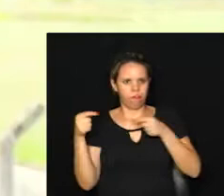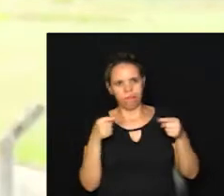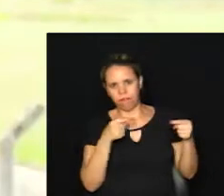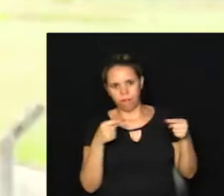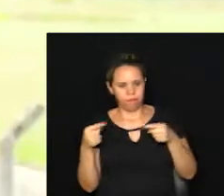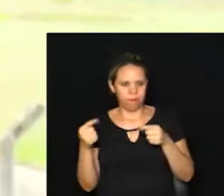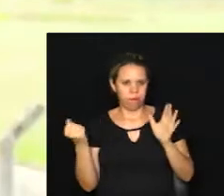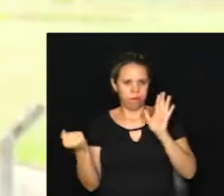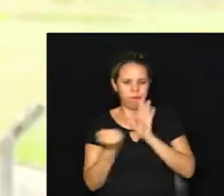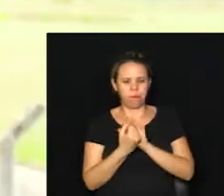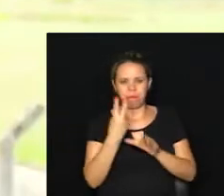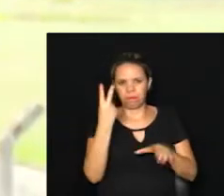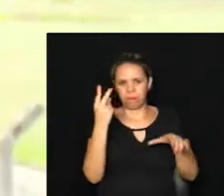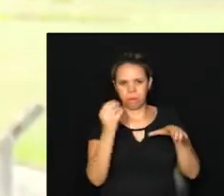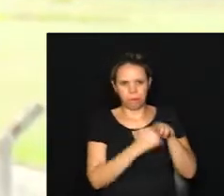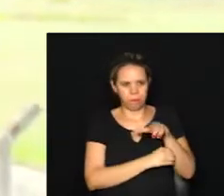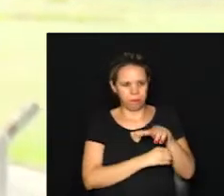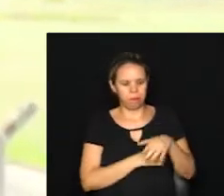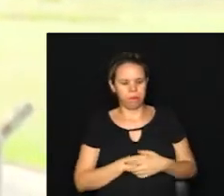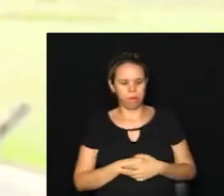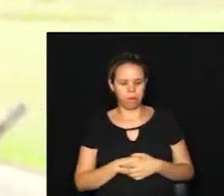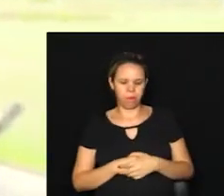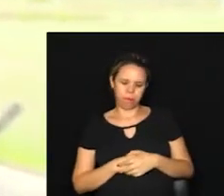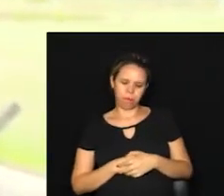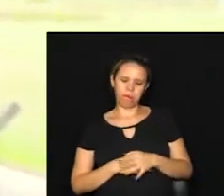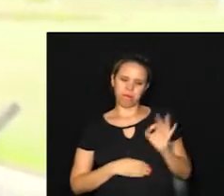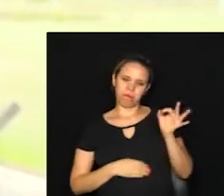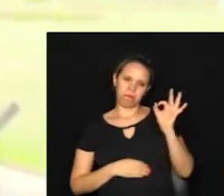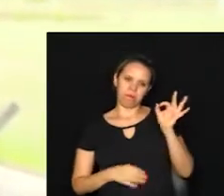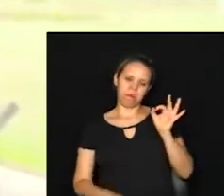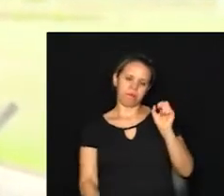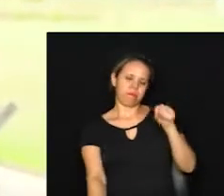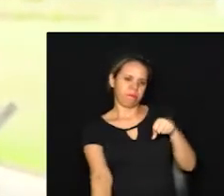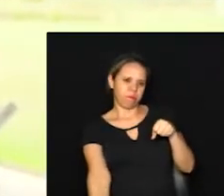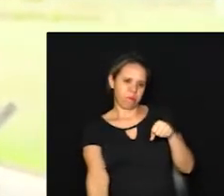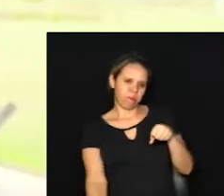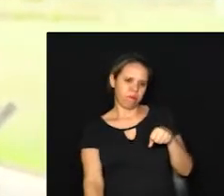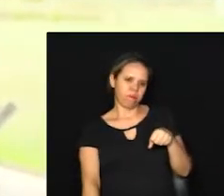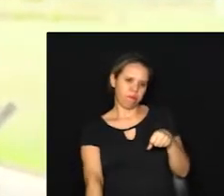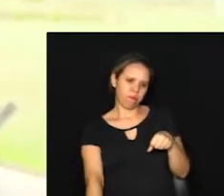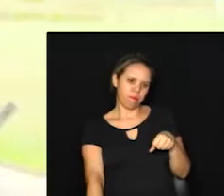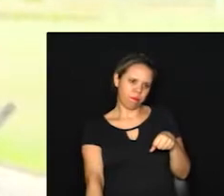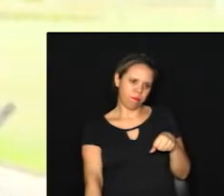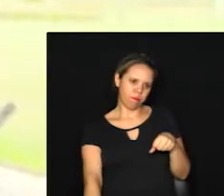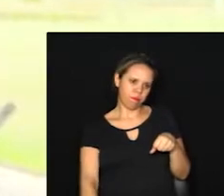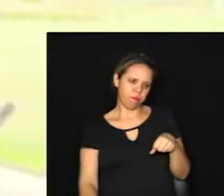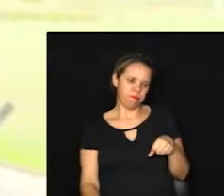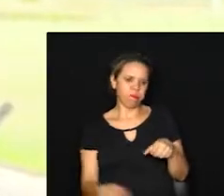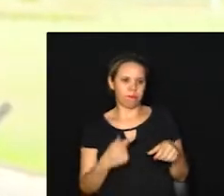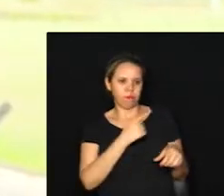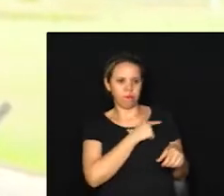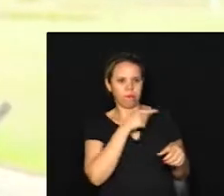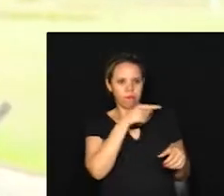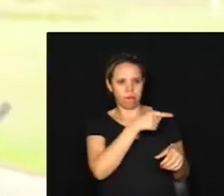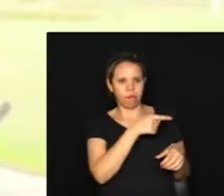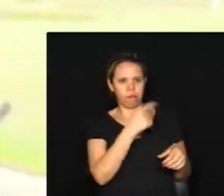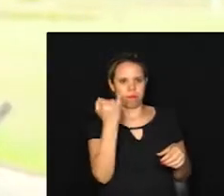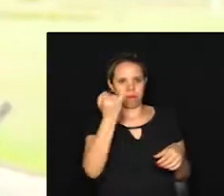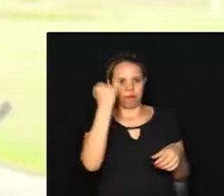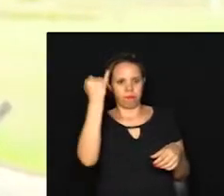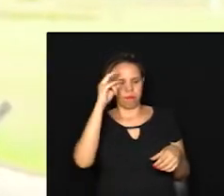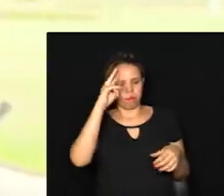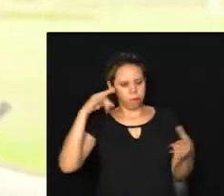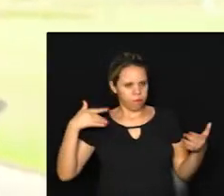Marcou 2 gols. Sim, marcou 2 gols naquele jogo que, por o lado do Guarani, foi o derby mais importante